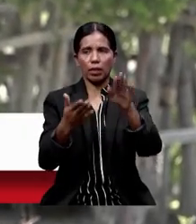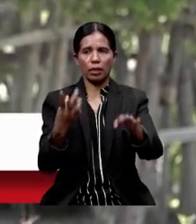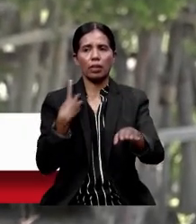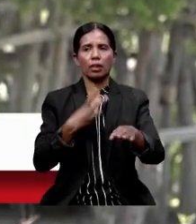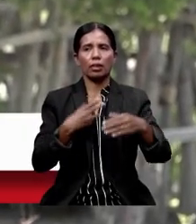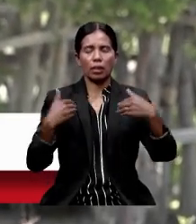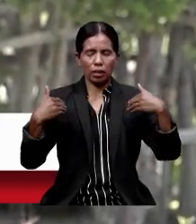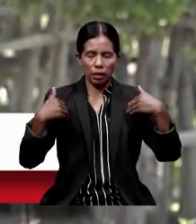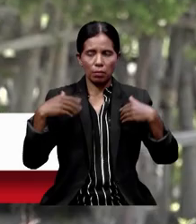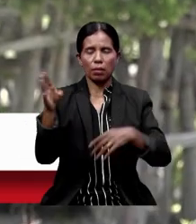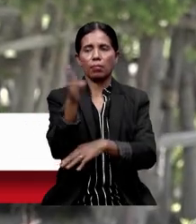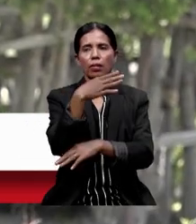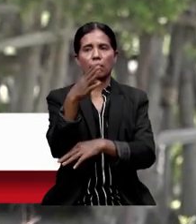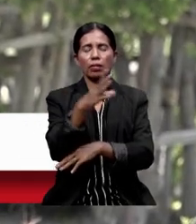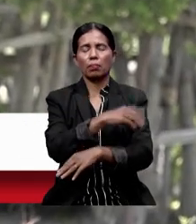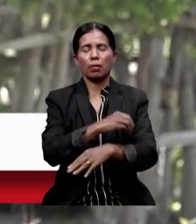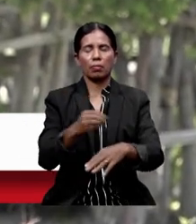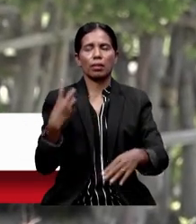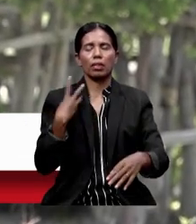ita viva hela, mes kavon koitan.